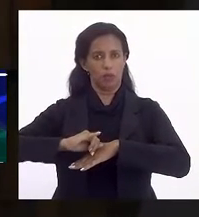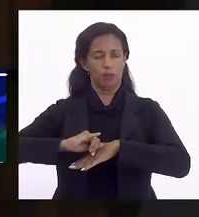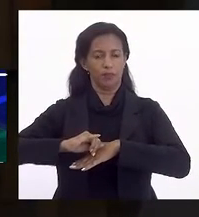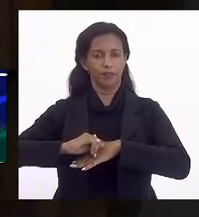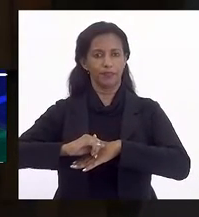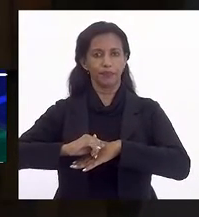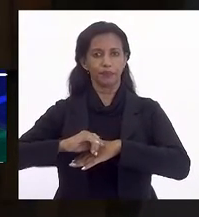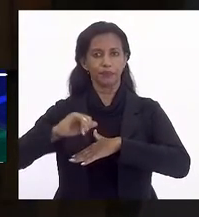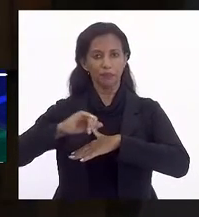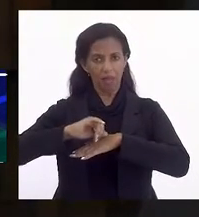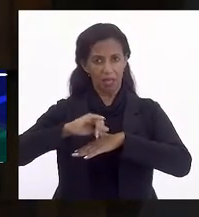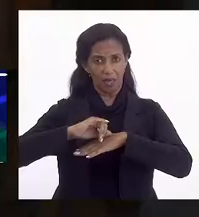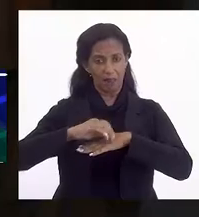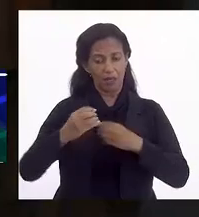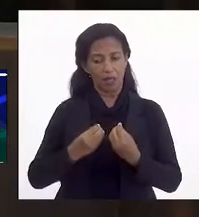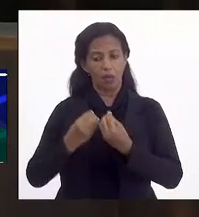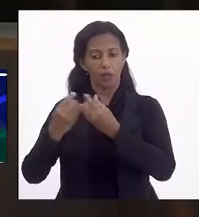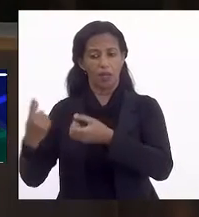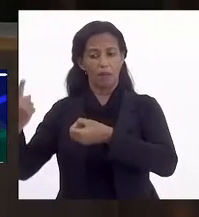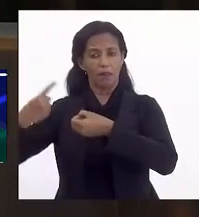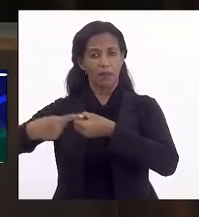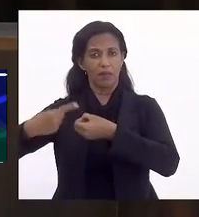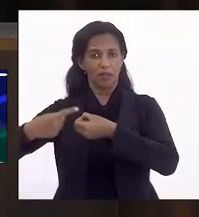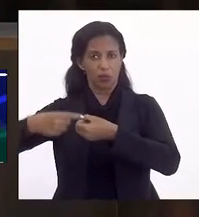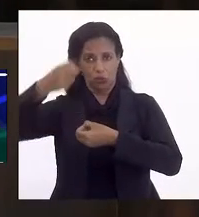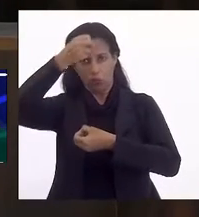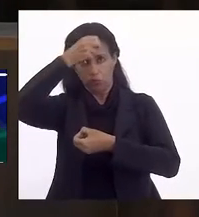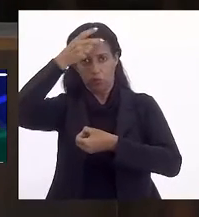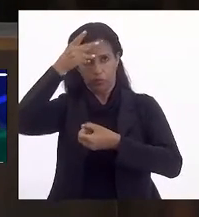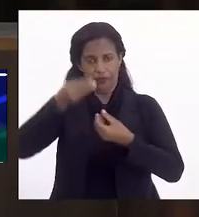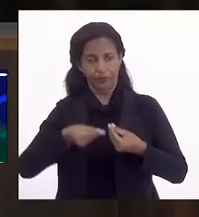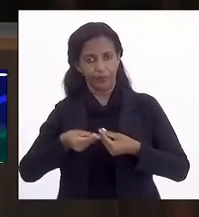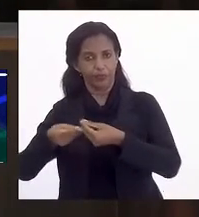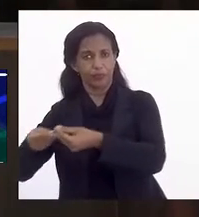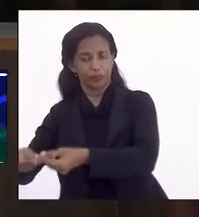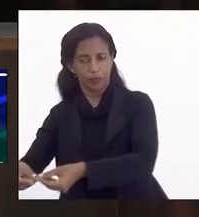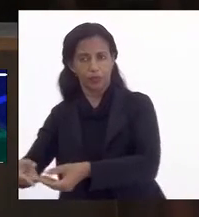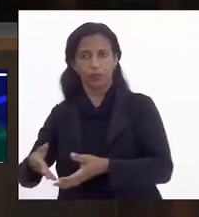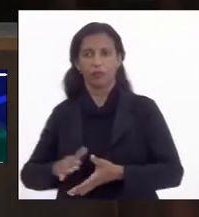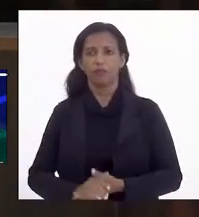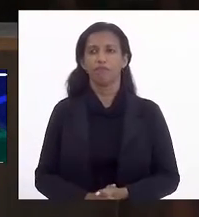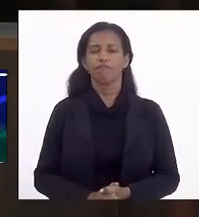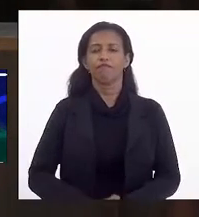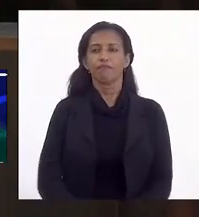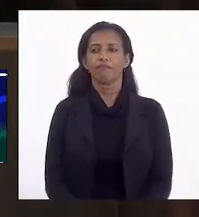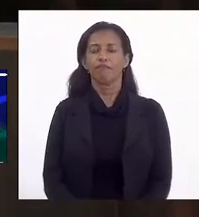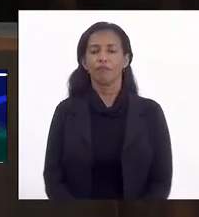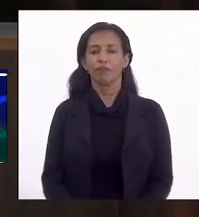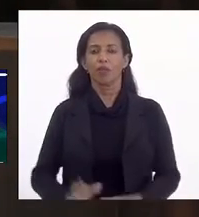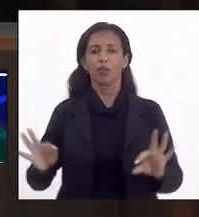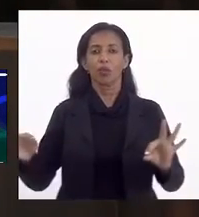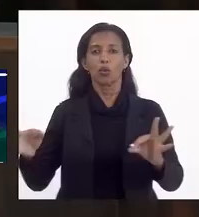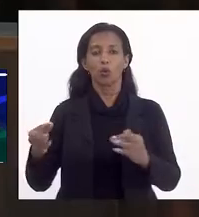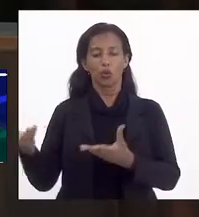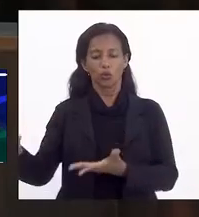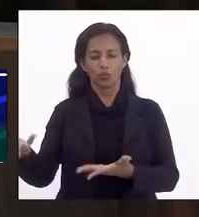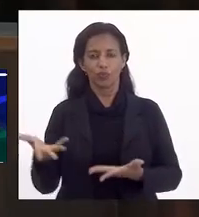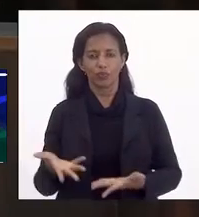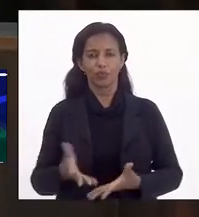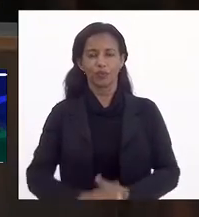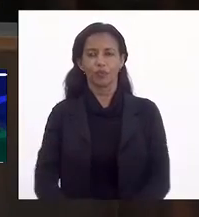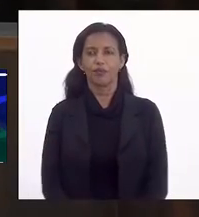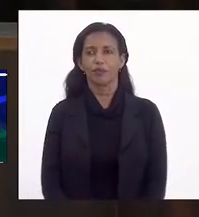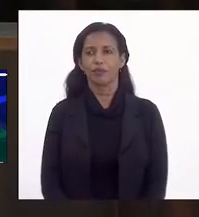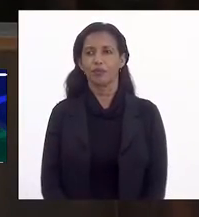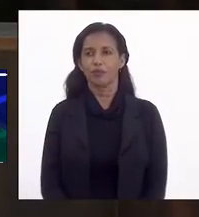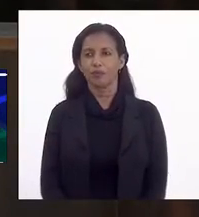Jair, nosso presidente, e vamos fazer um ato aqui embaixo. Todos estão convidados, todas e